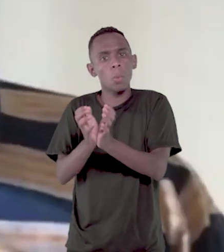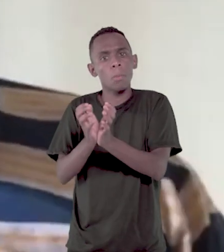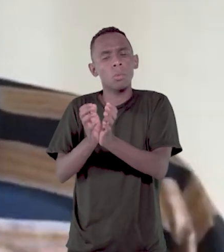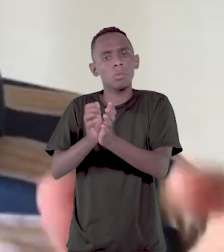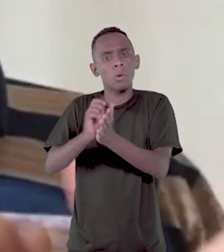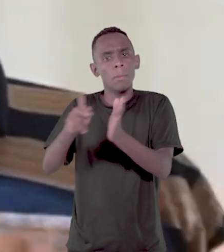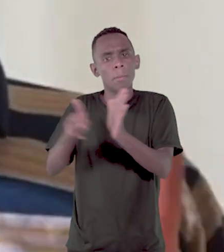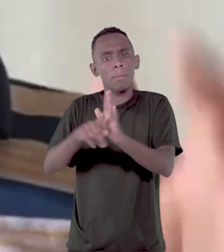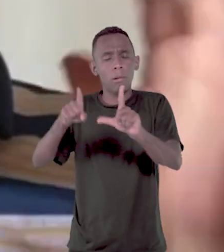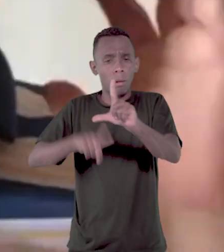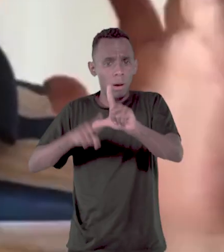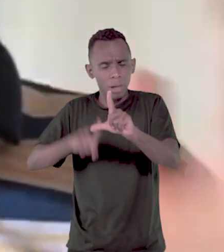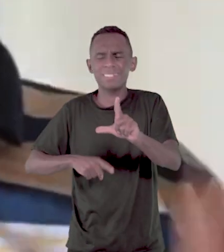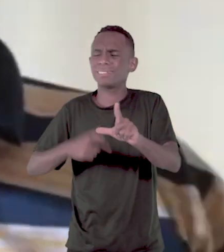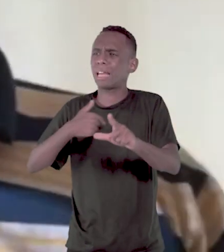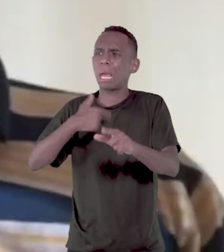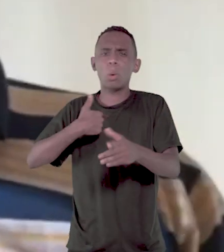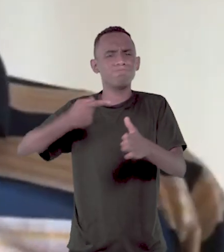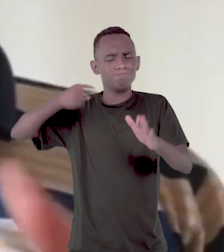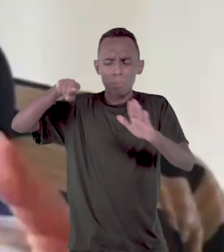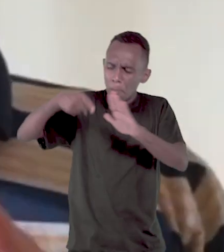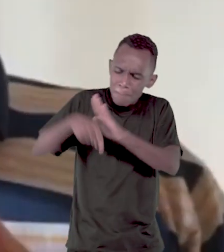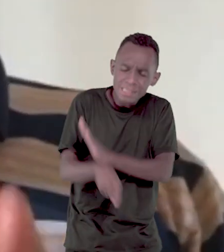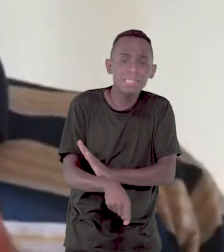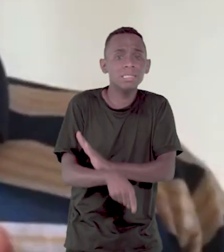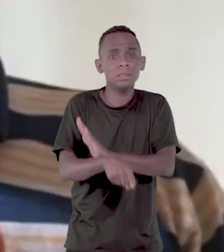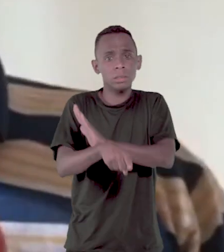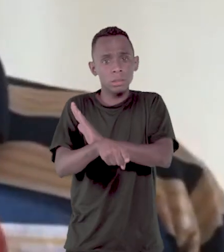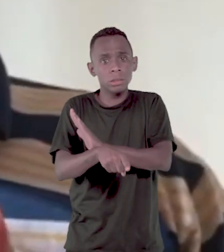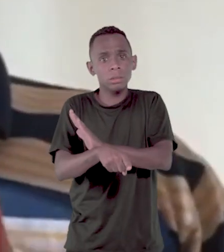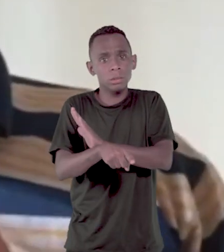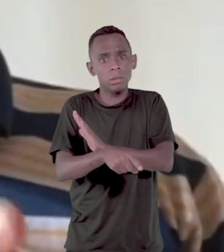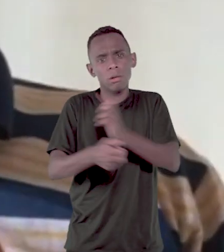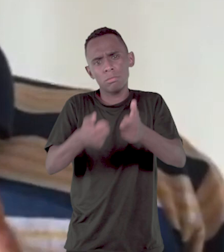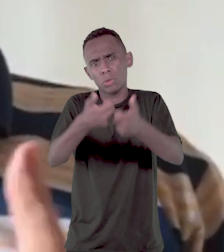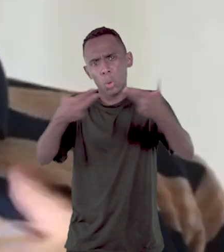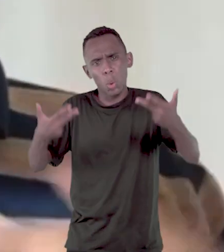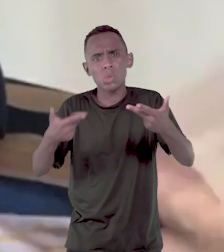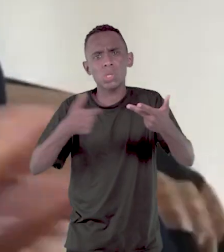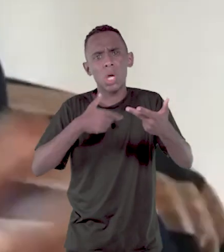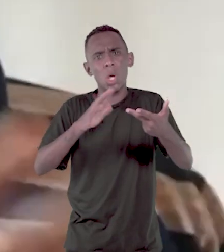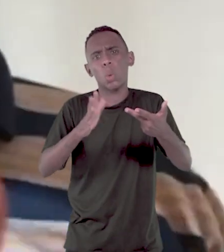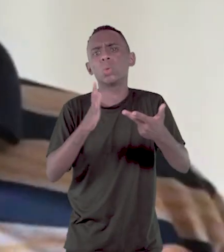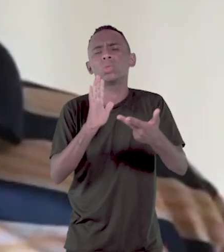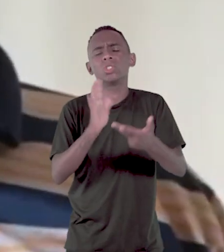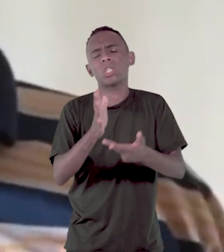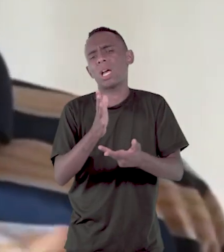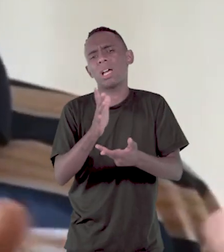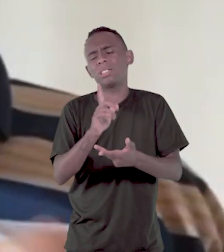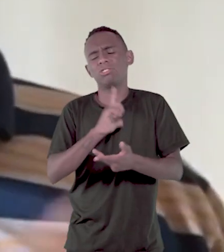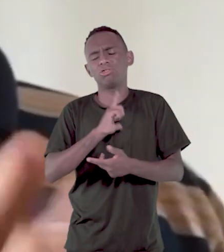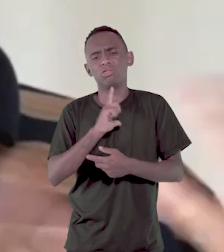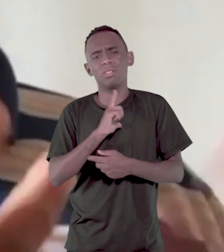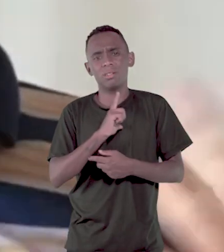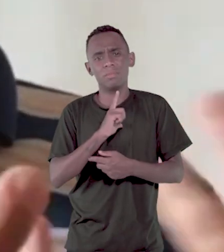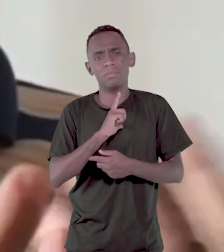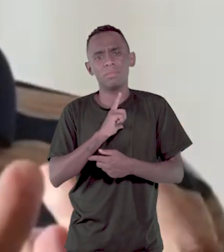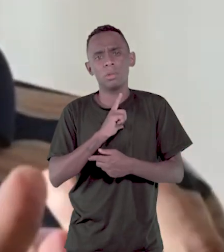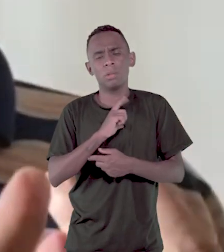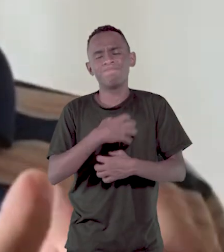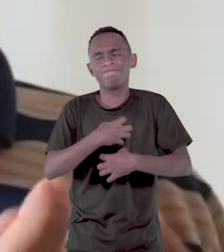das Letras, eu mergulhei profundamente em muitas coisas que eu já tinha